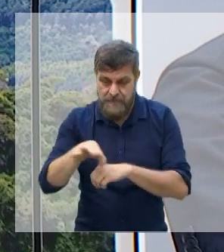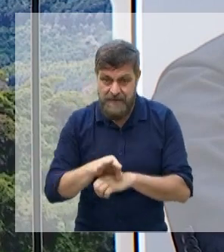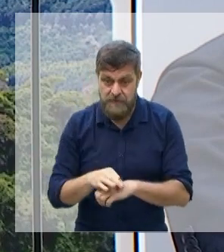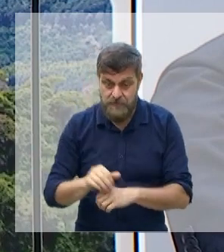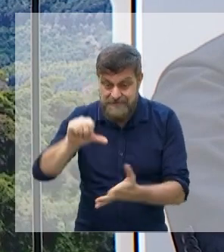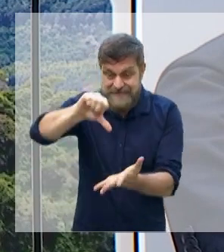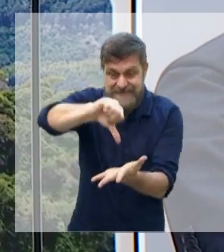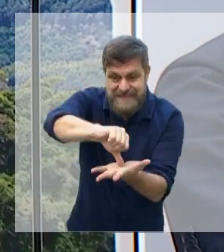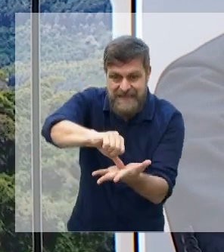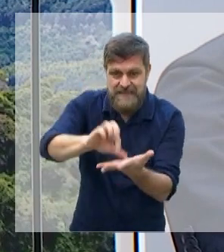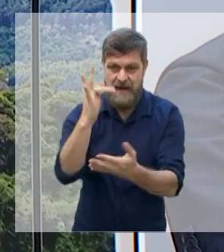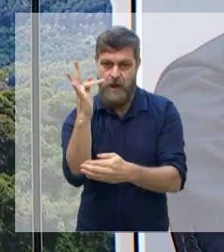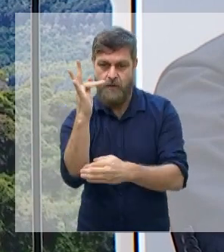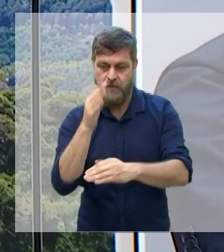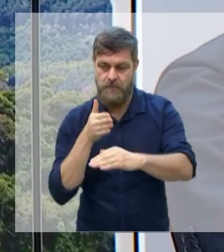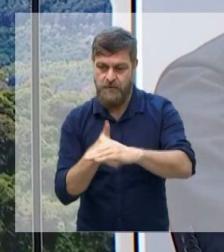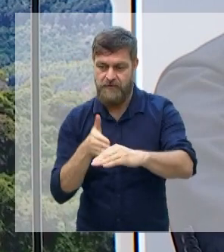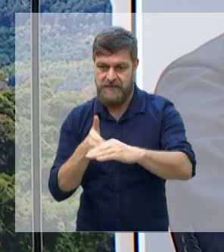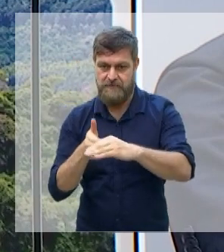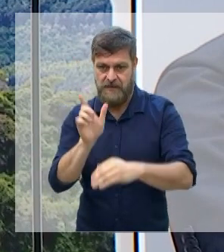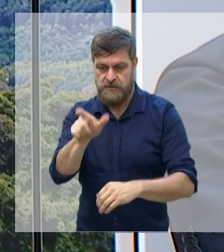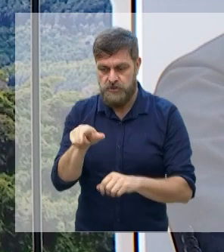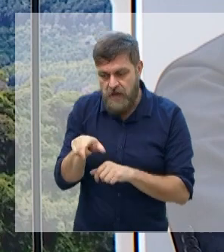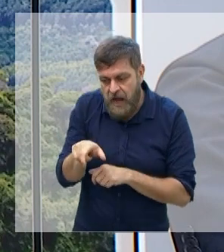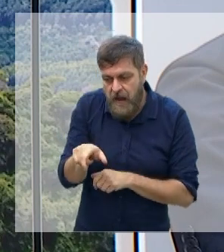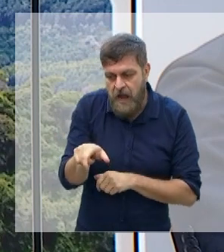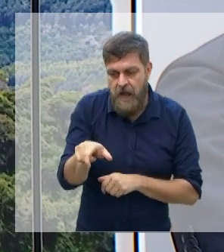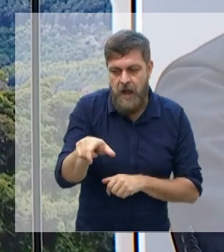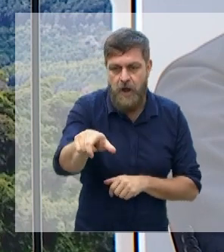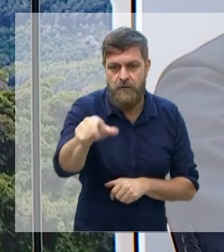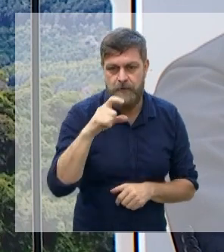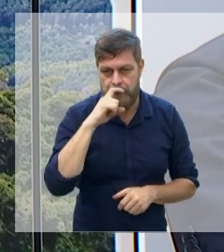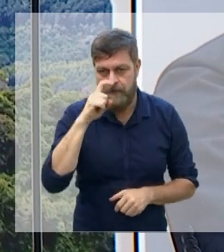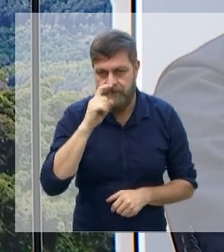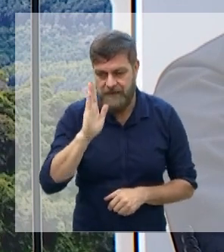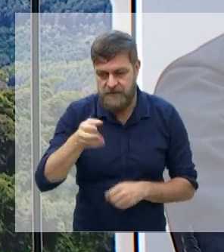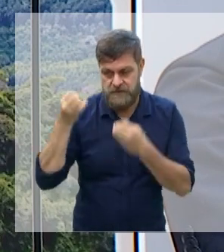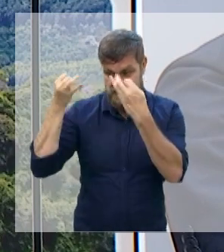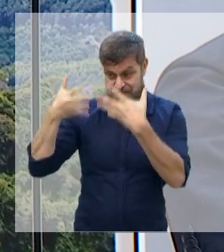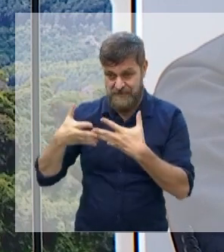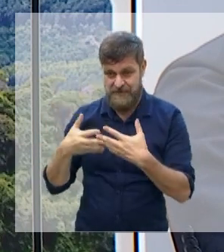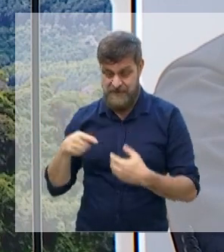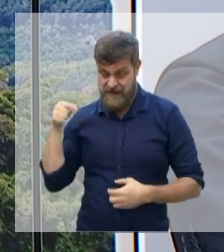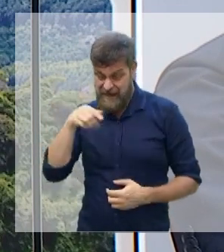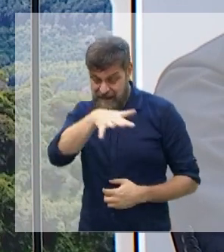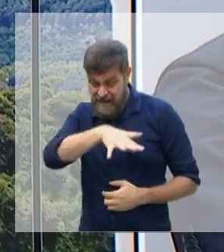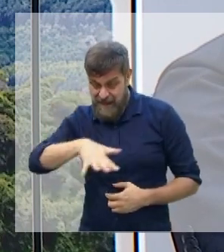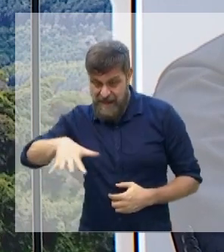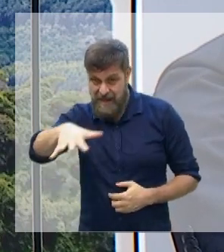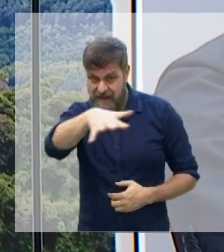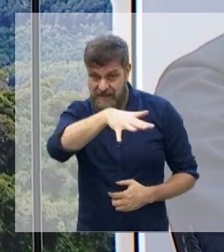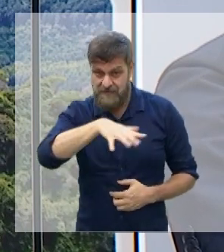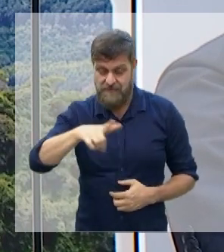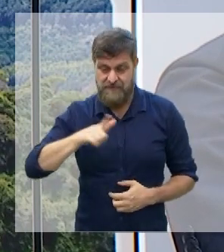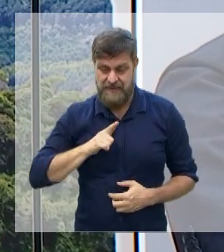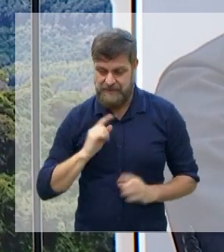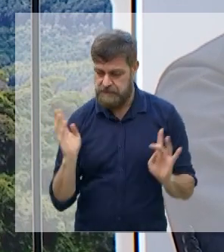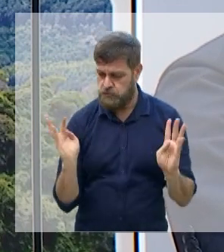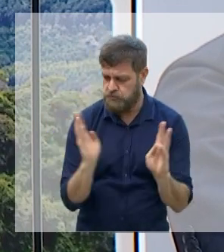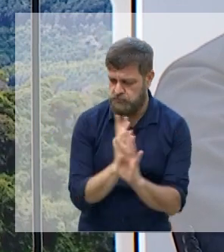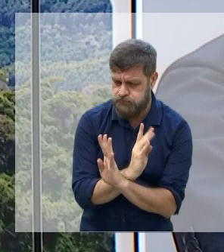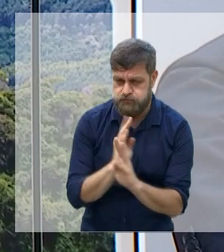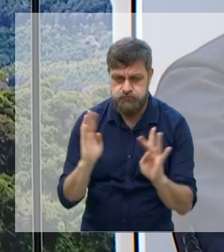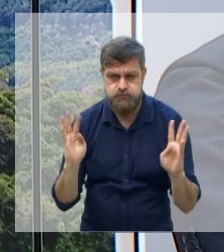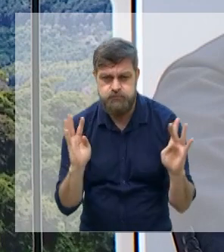central que é já do corredor ouro verde que eu expliquei a pouco então veja vai ser um complexo de pessoas